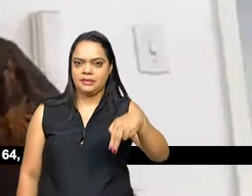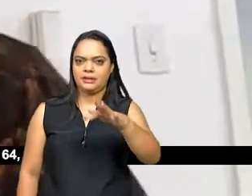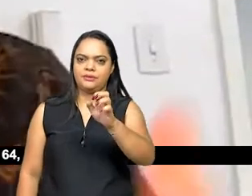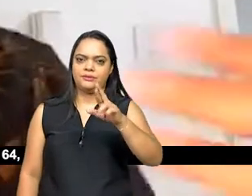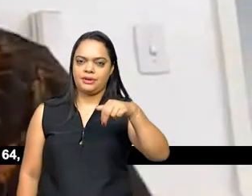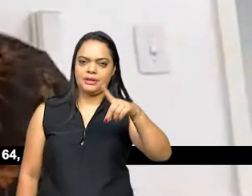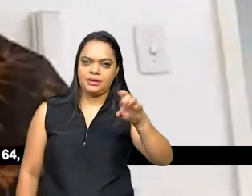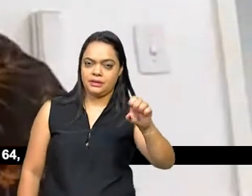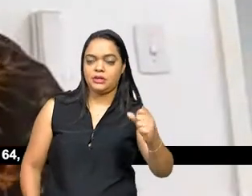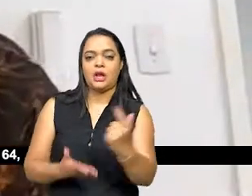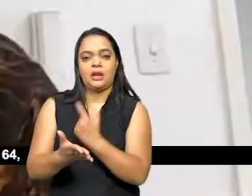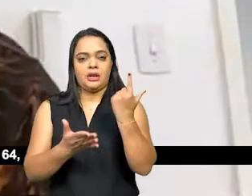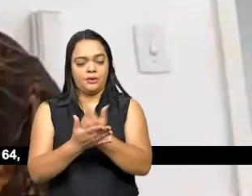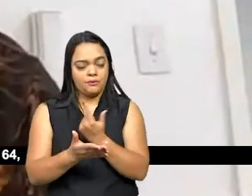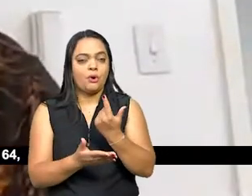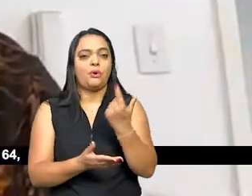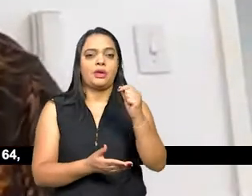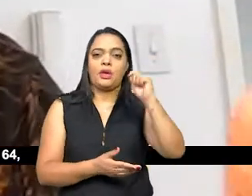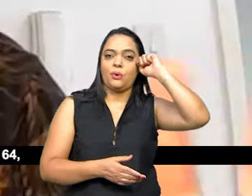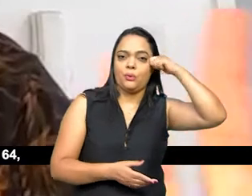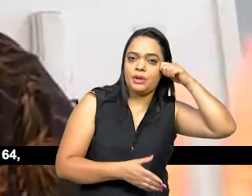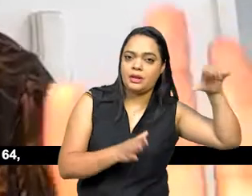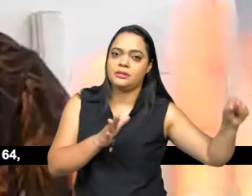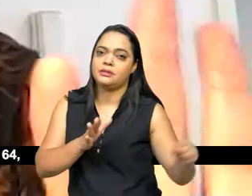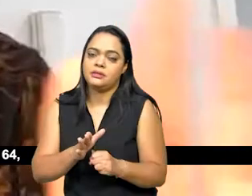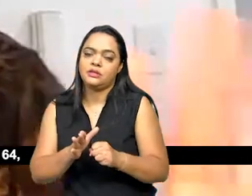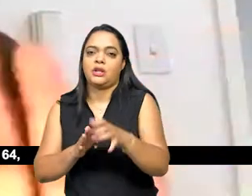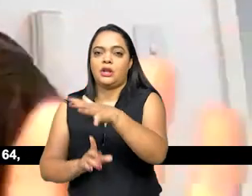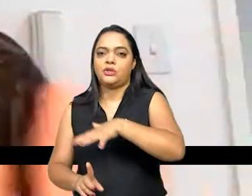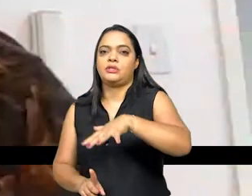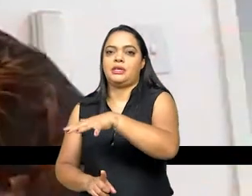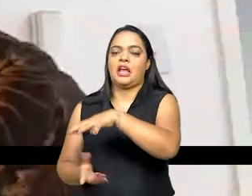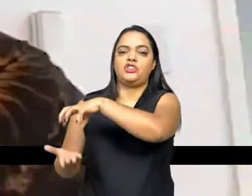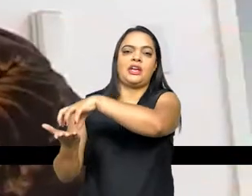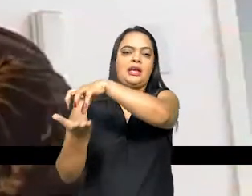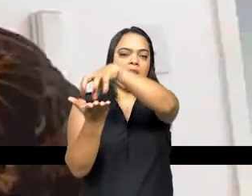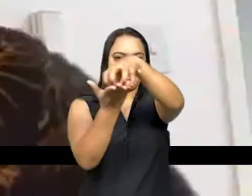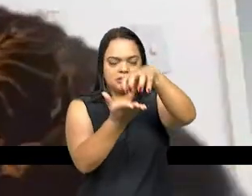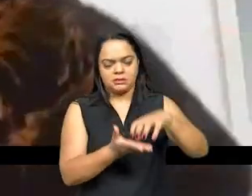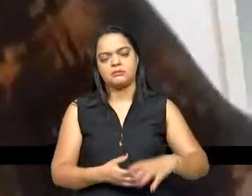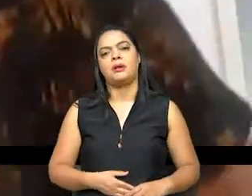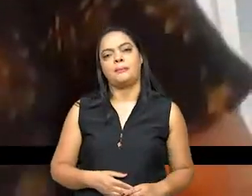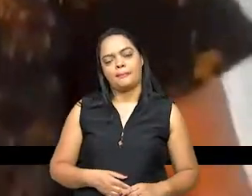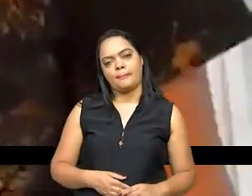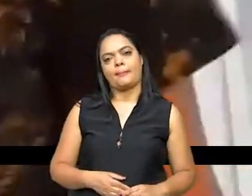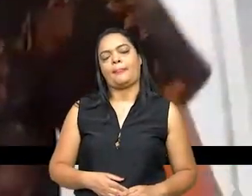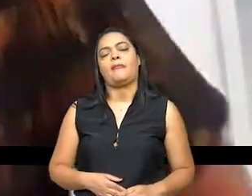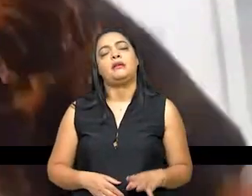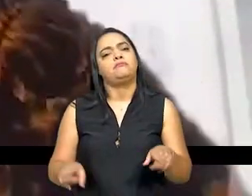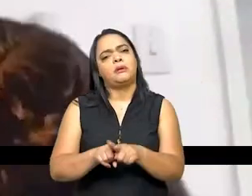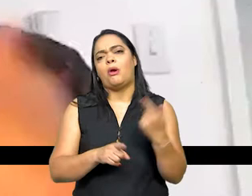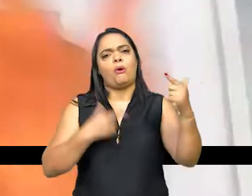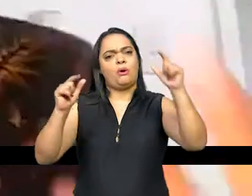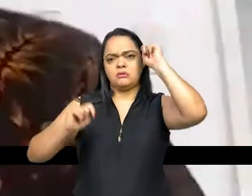A Inserção do Negro na Sociedade de Clássicos, que é um livro de 1961 ou 64, agora não lembro exatamente a data, né? E